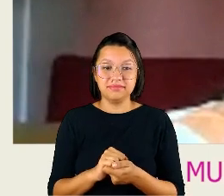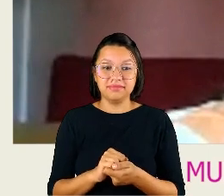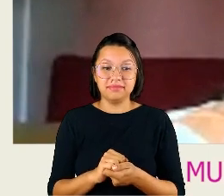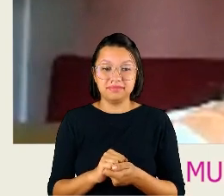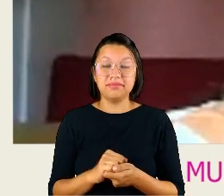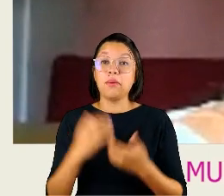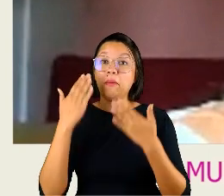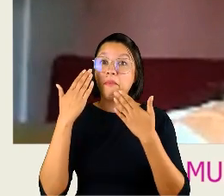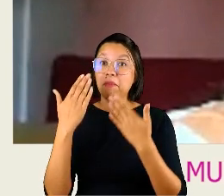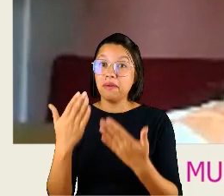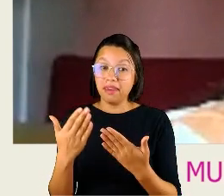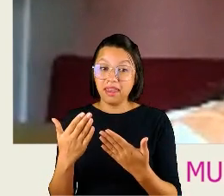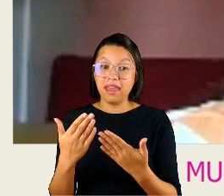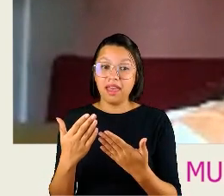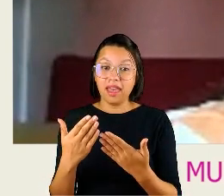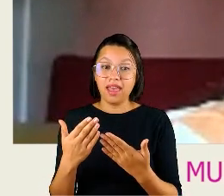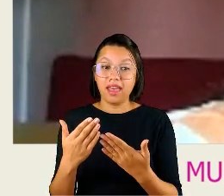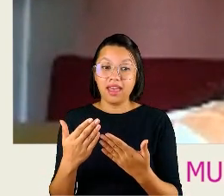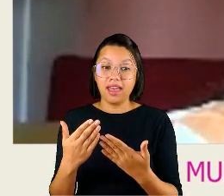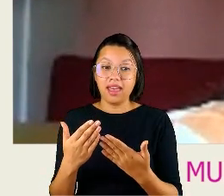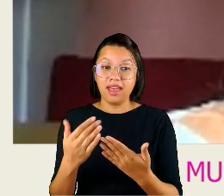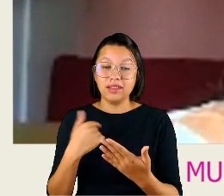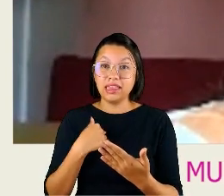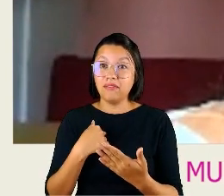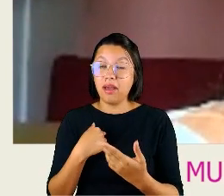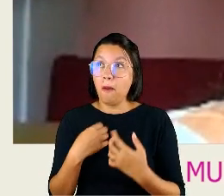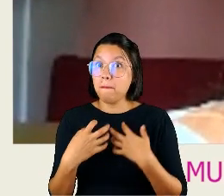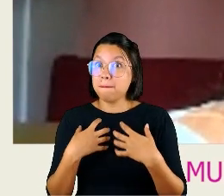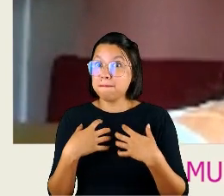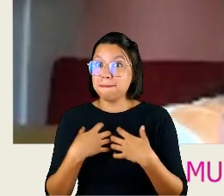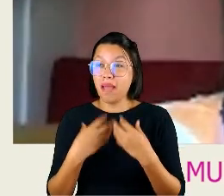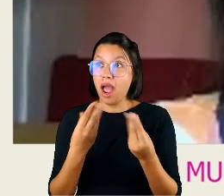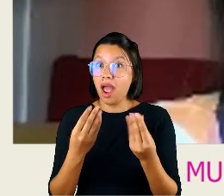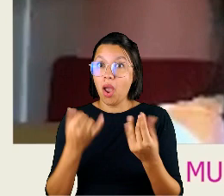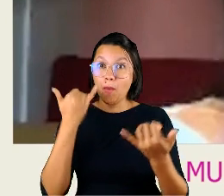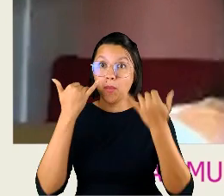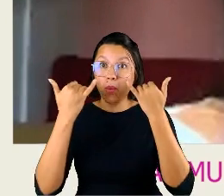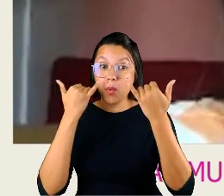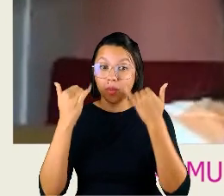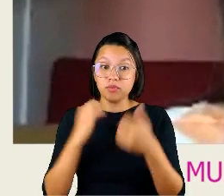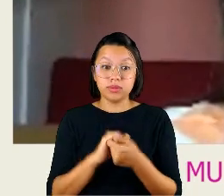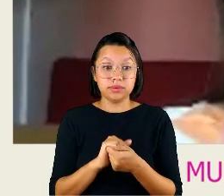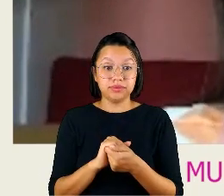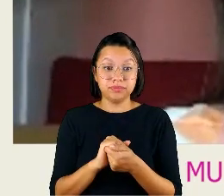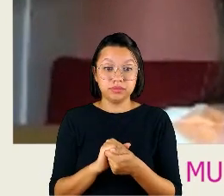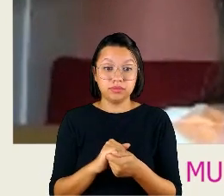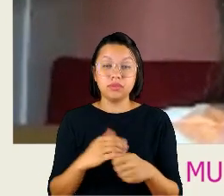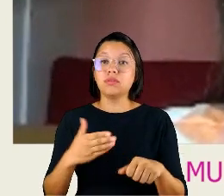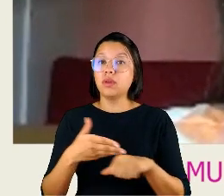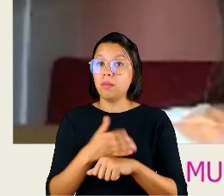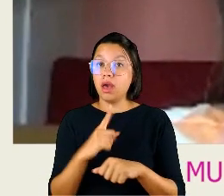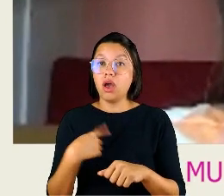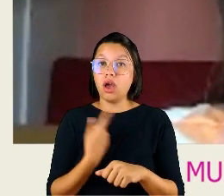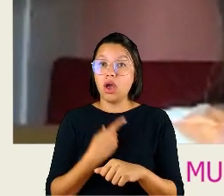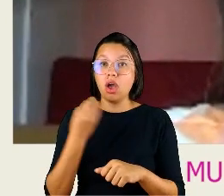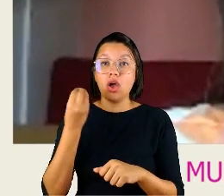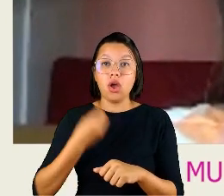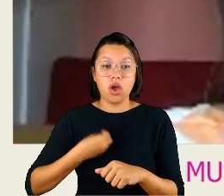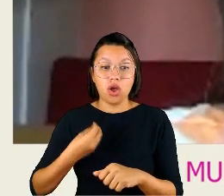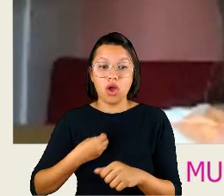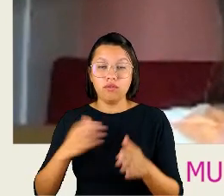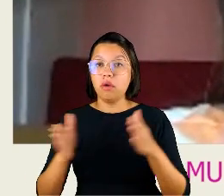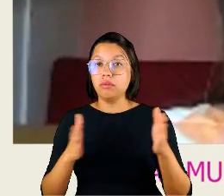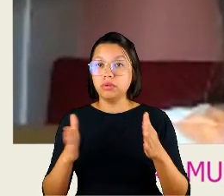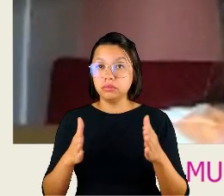Amanda, muito obrigada. Eu estava aqui fervilhando, né, com esse monte de informação que faz parte do nosso cotidiano, nos espaços que a